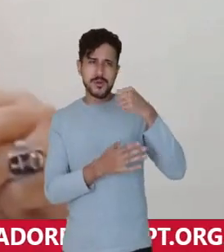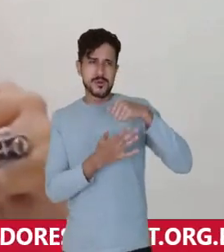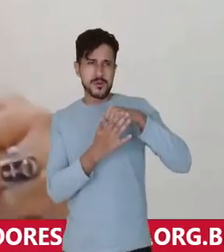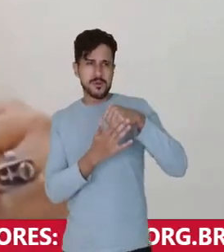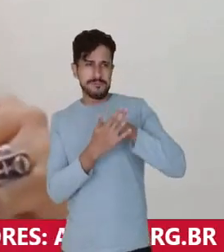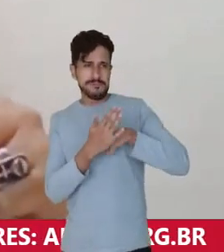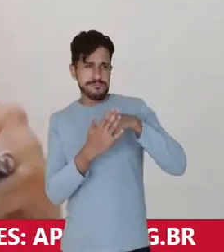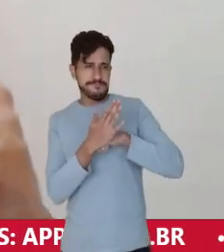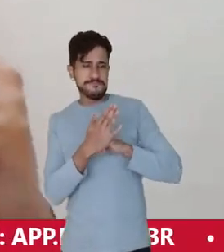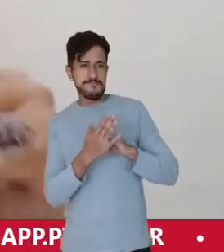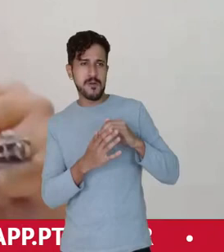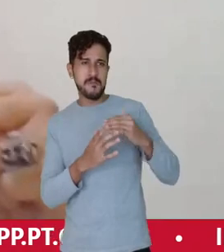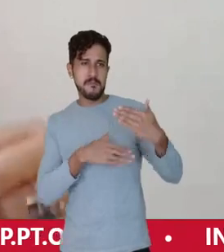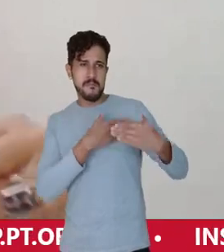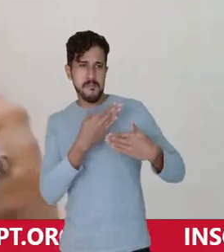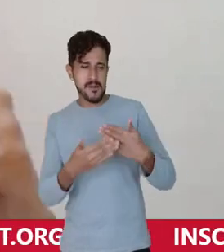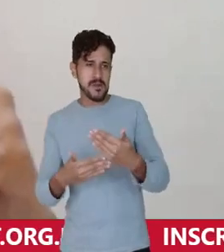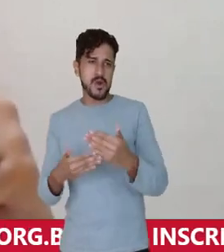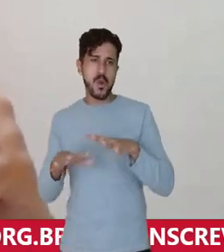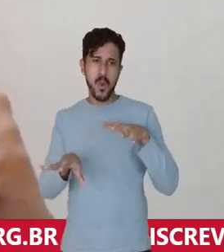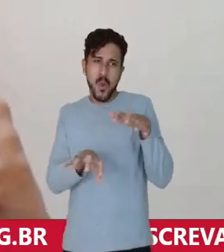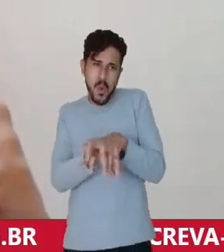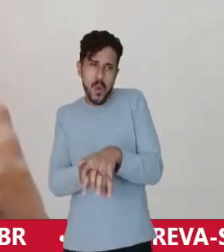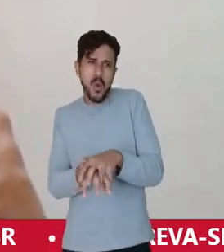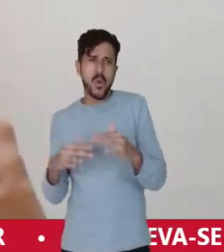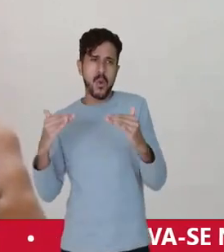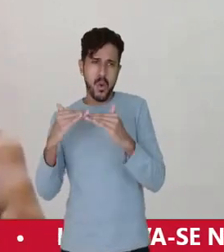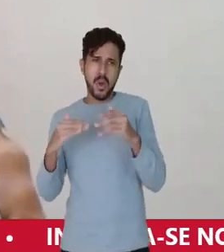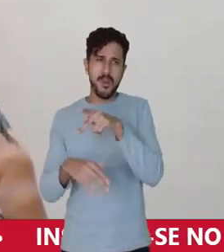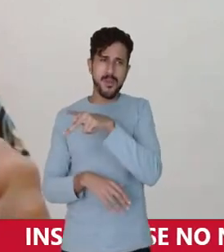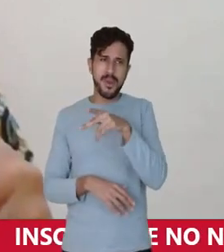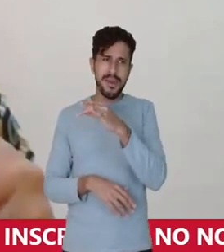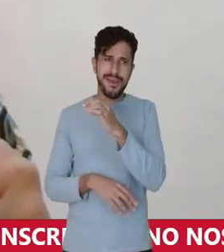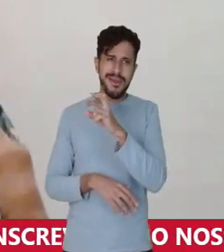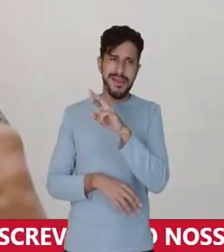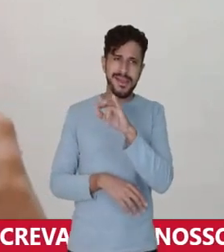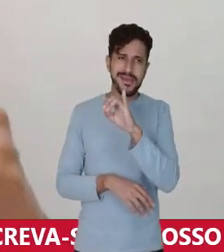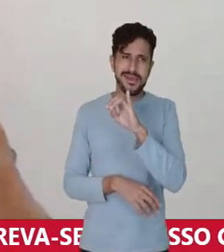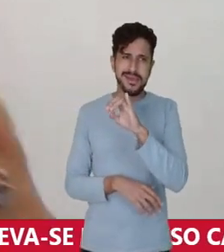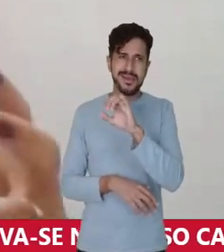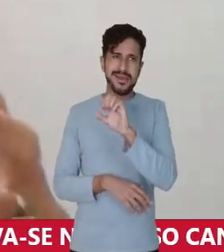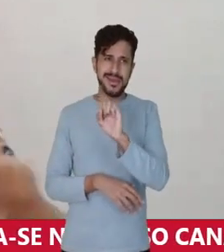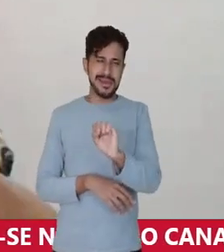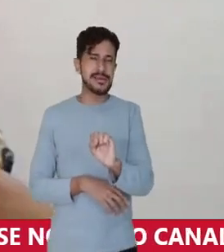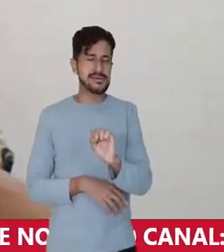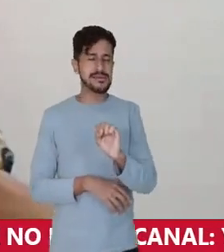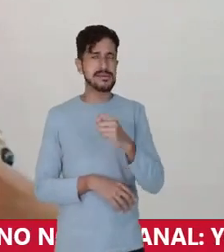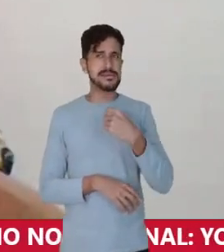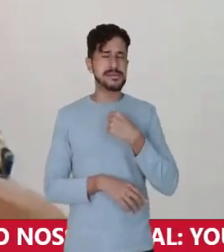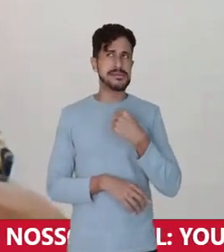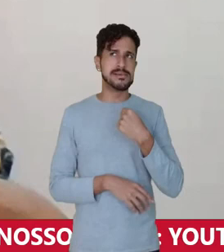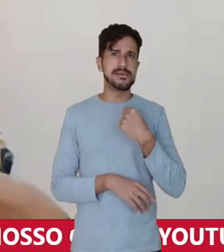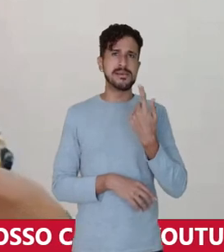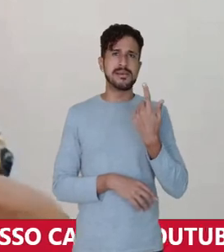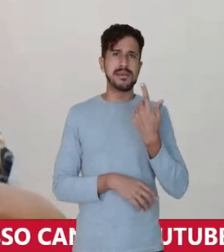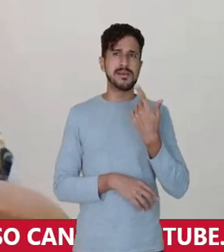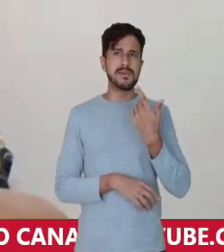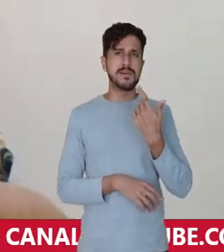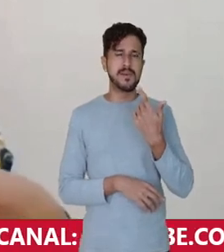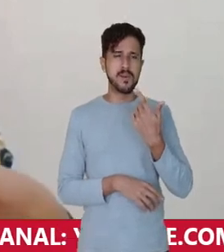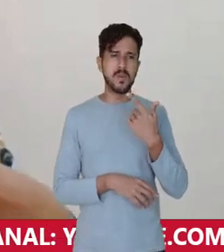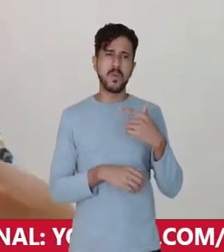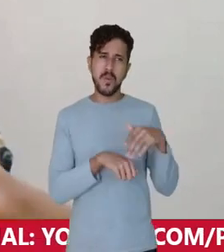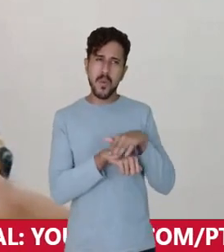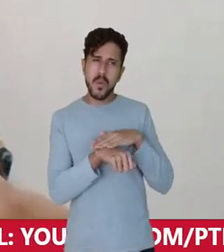de colonização. Eu concordo plenamente com a professora Cris, e parto aqui, chamo um pouco a